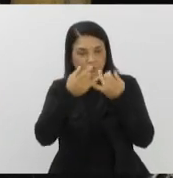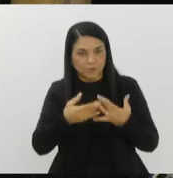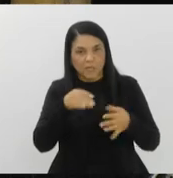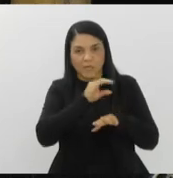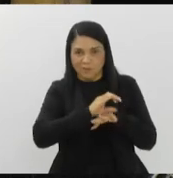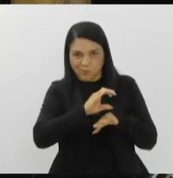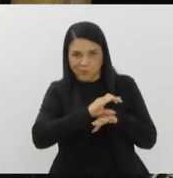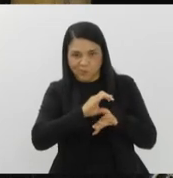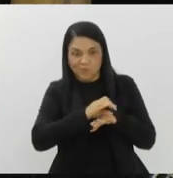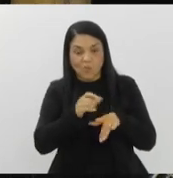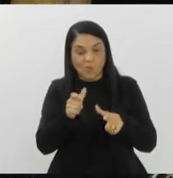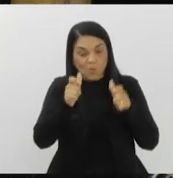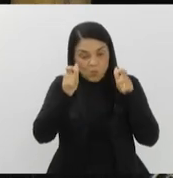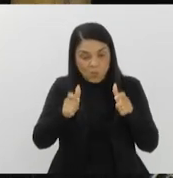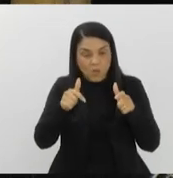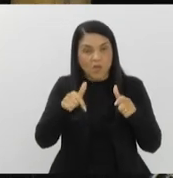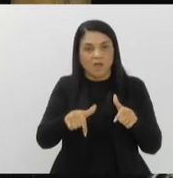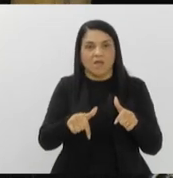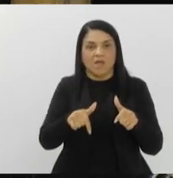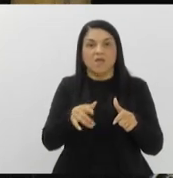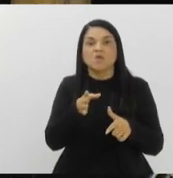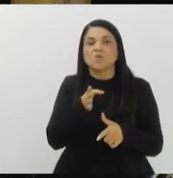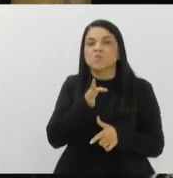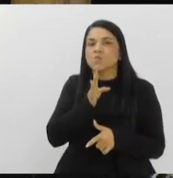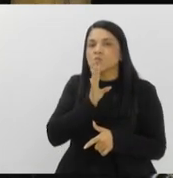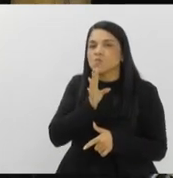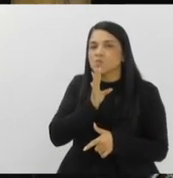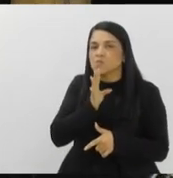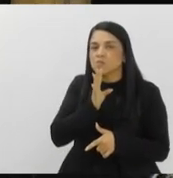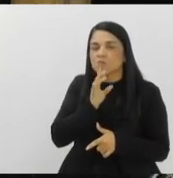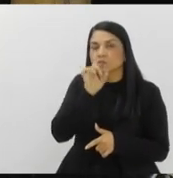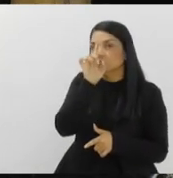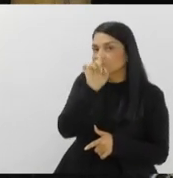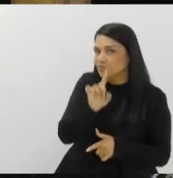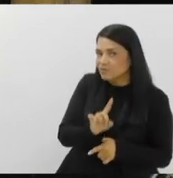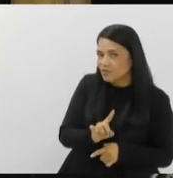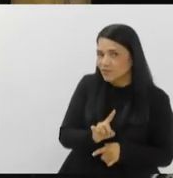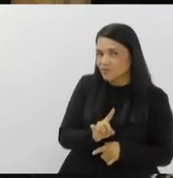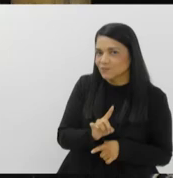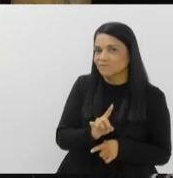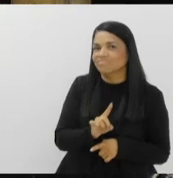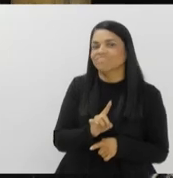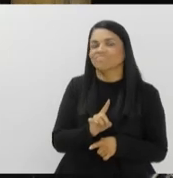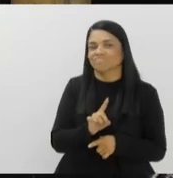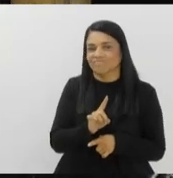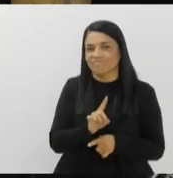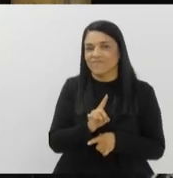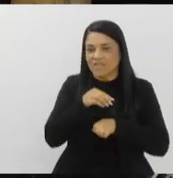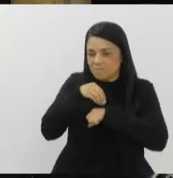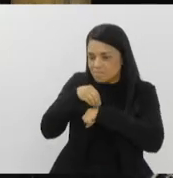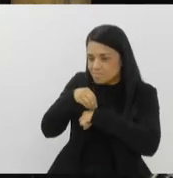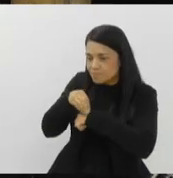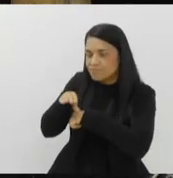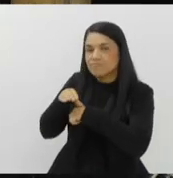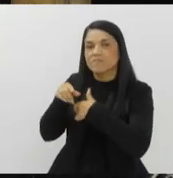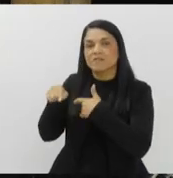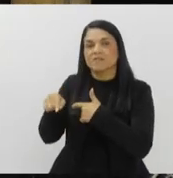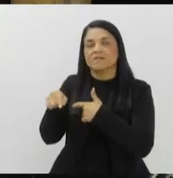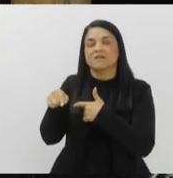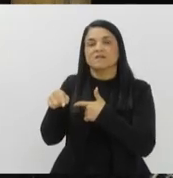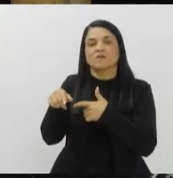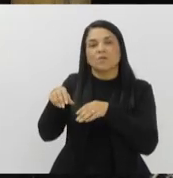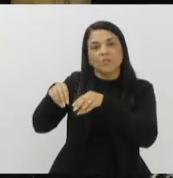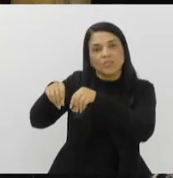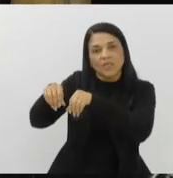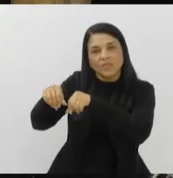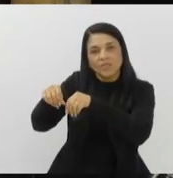espaço como esse, porque a gente vem conhecendo os nossos direitos e vai levando para o nosso território um pouco